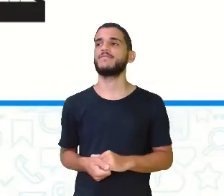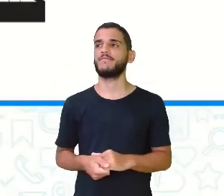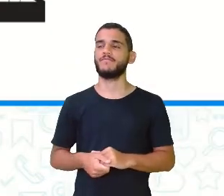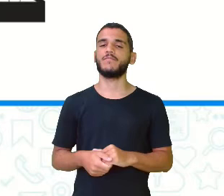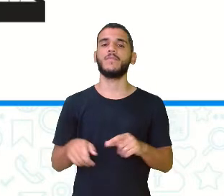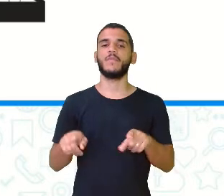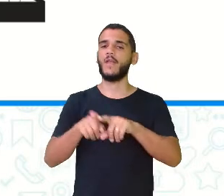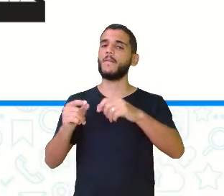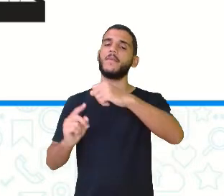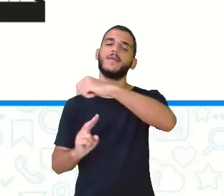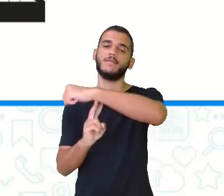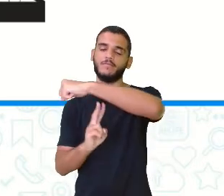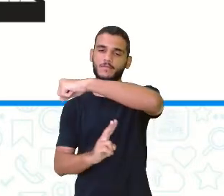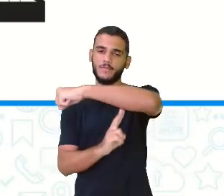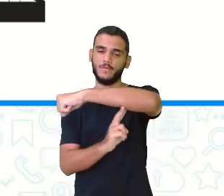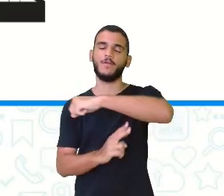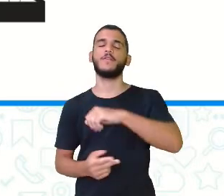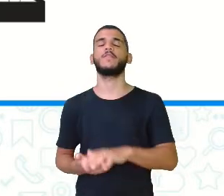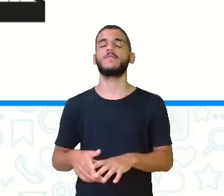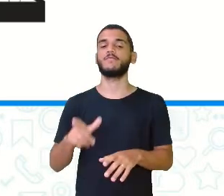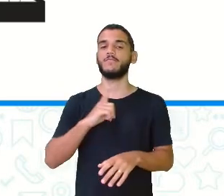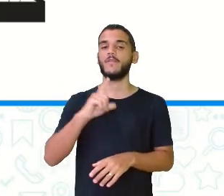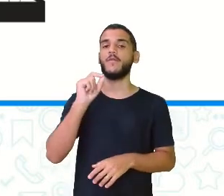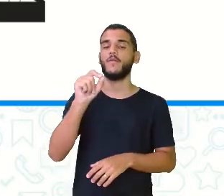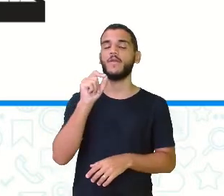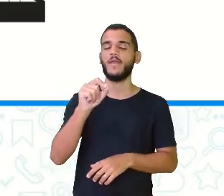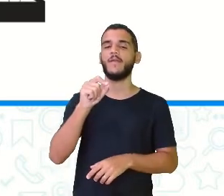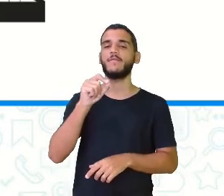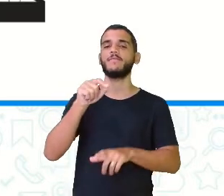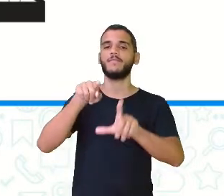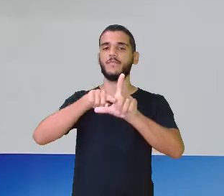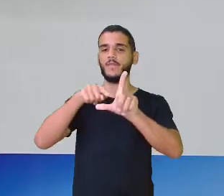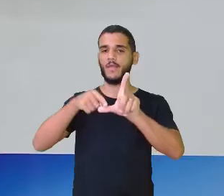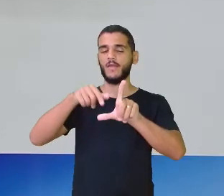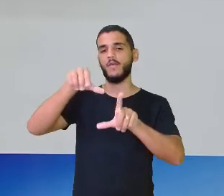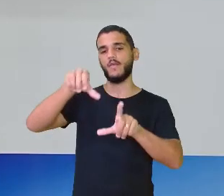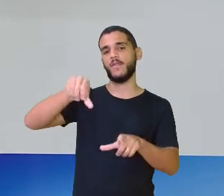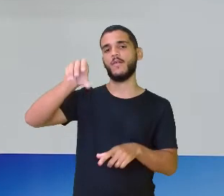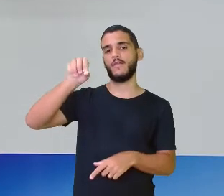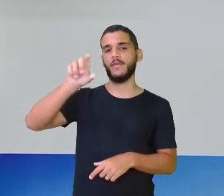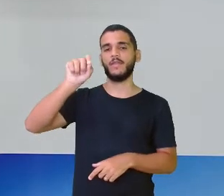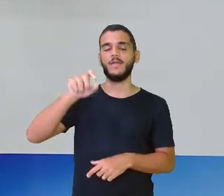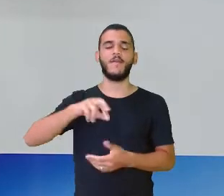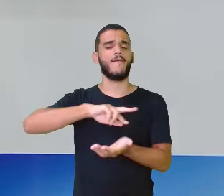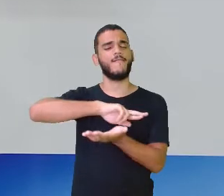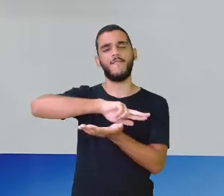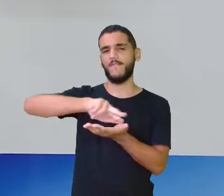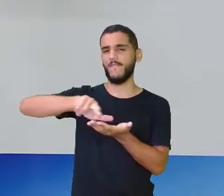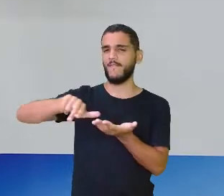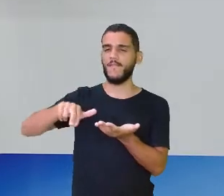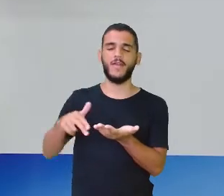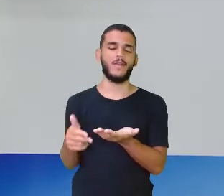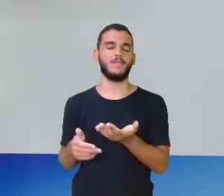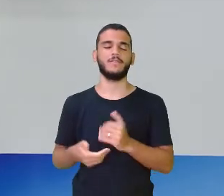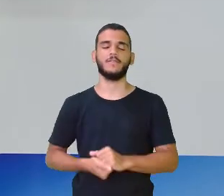Nas pontes, ângulos retos. Várias